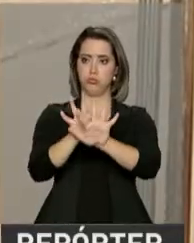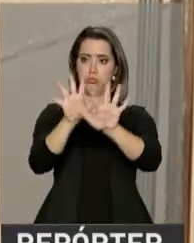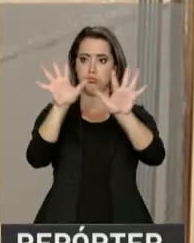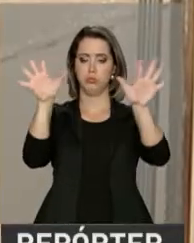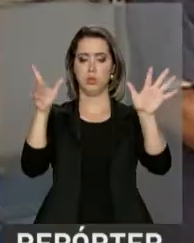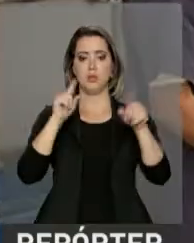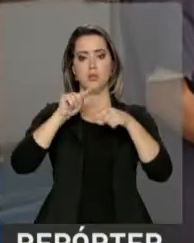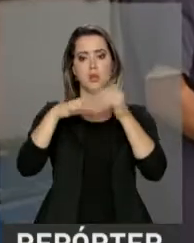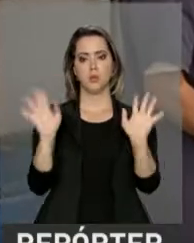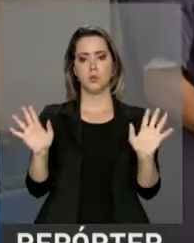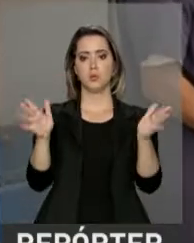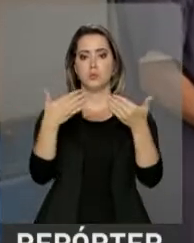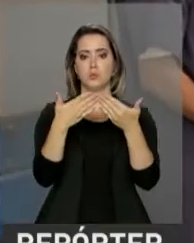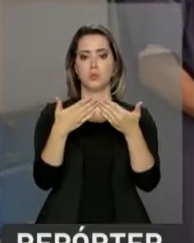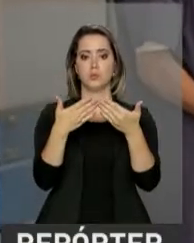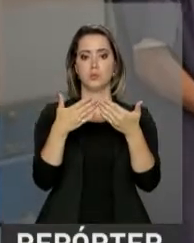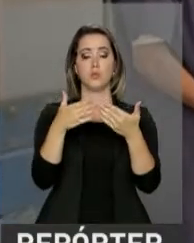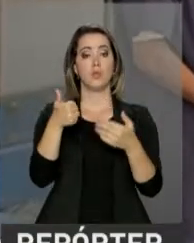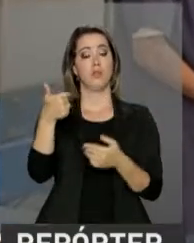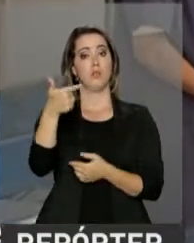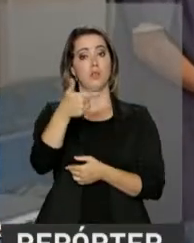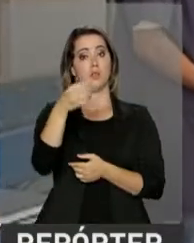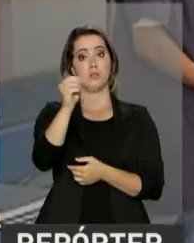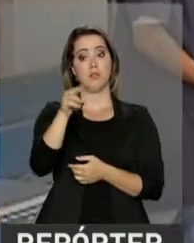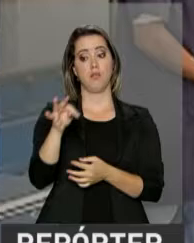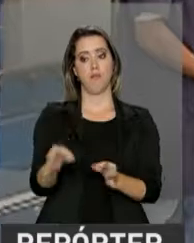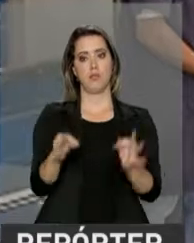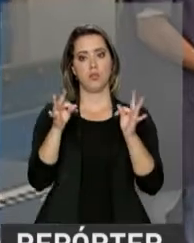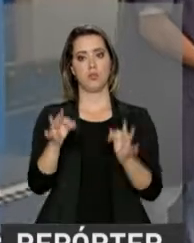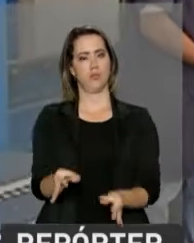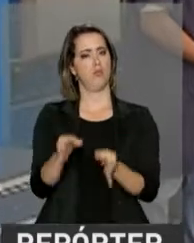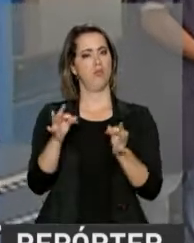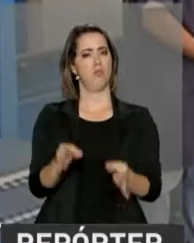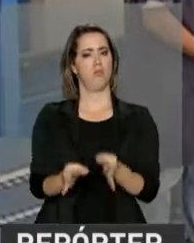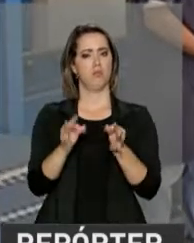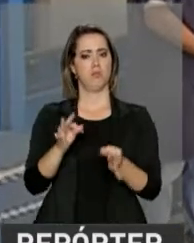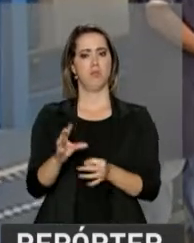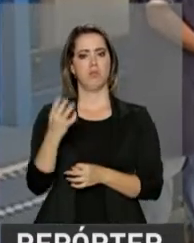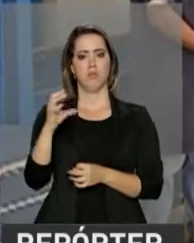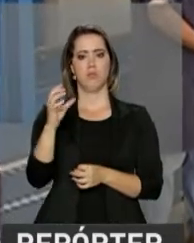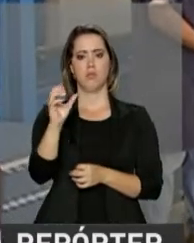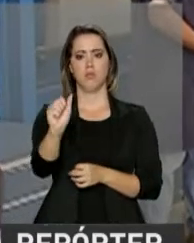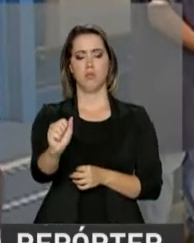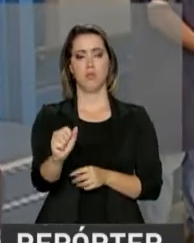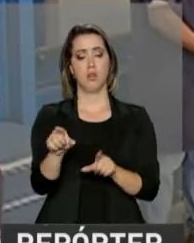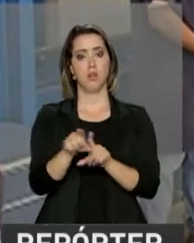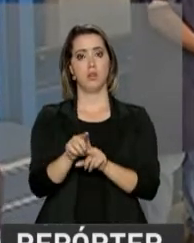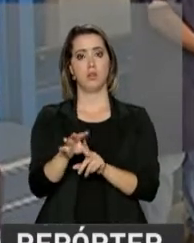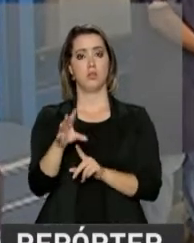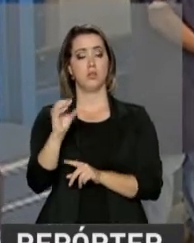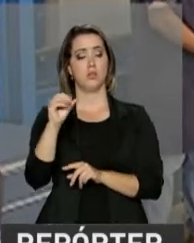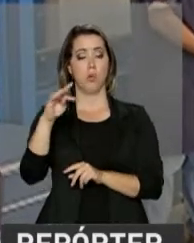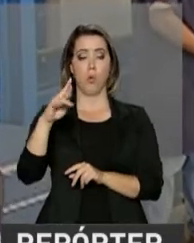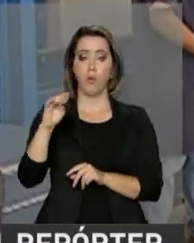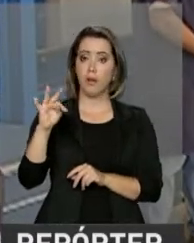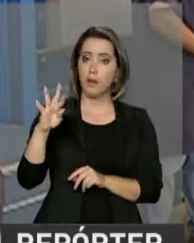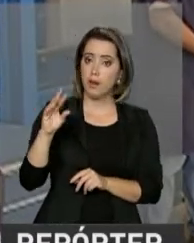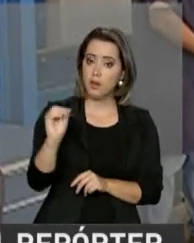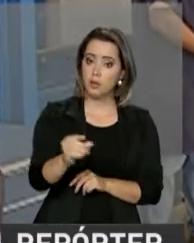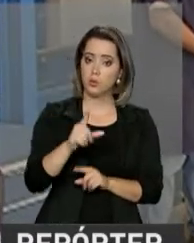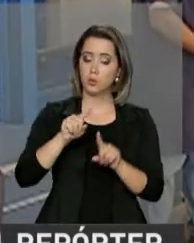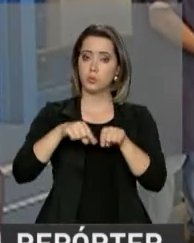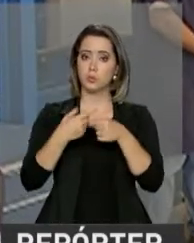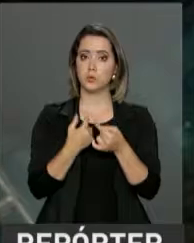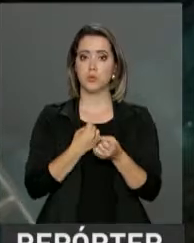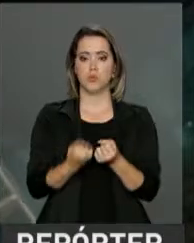câmara fechada como a porta de 120 toneladas de aço concreto e chumbo e isola radiação as festas são expostas